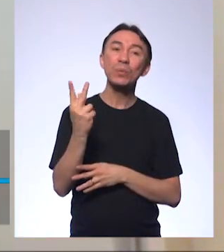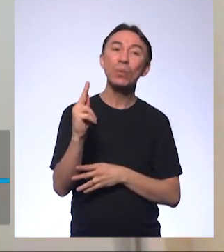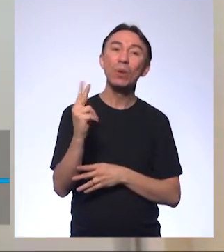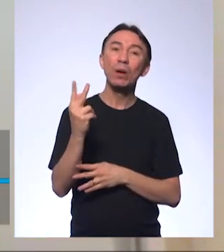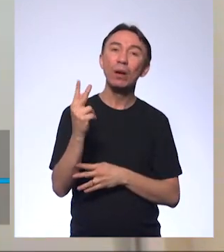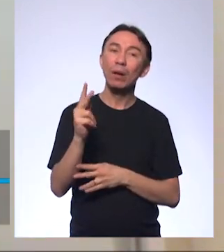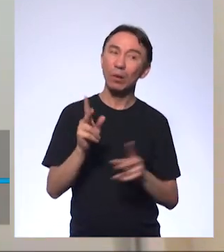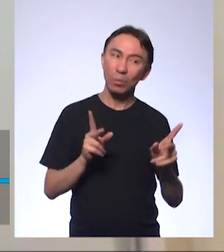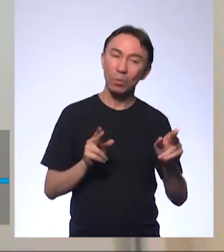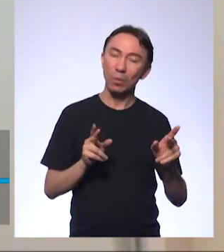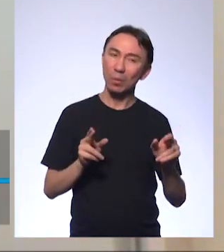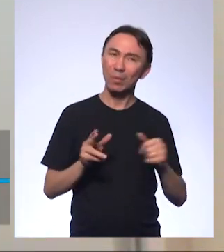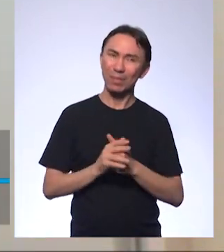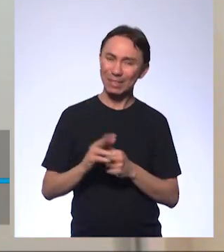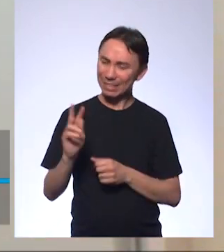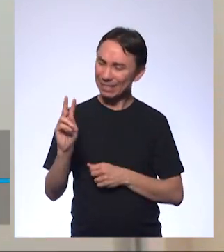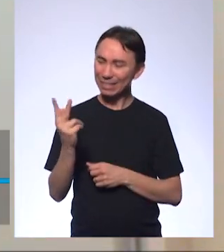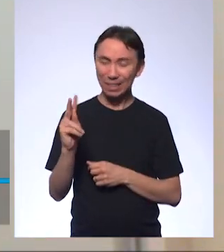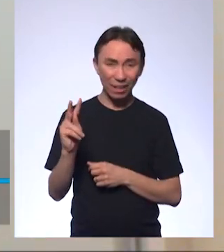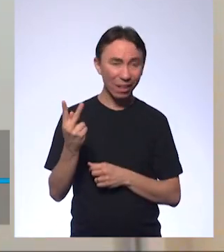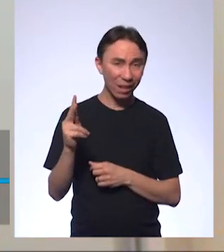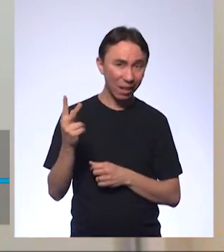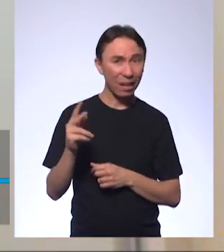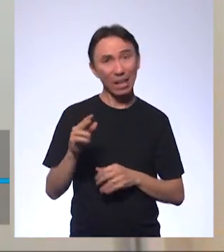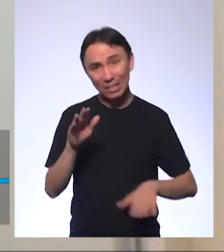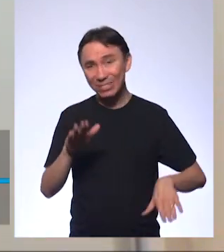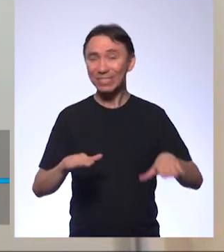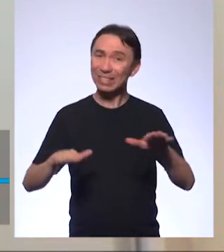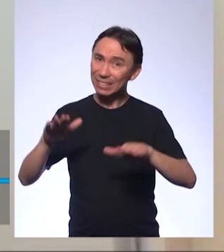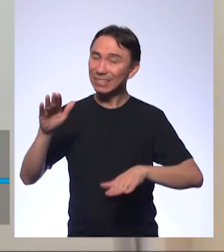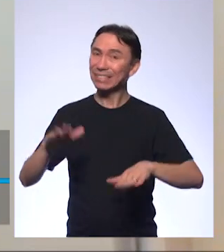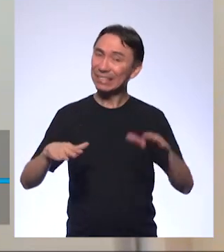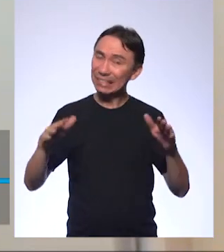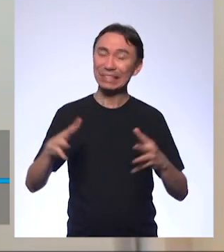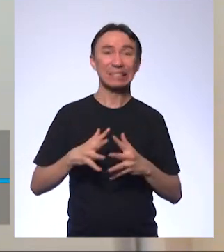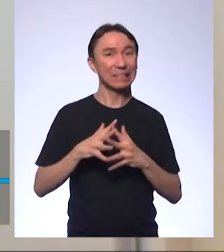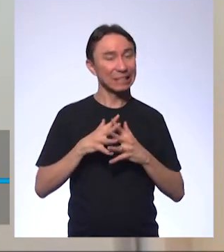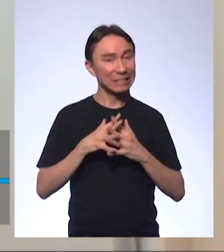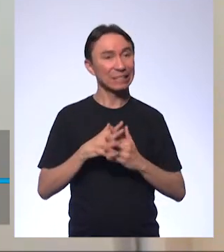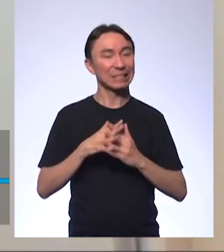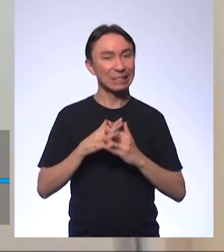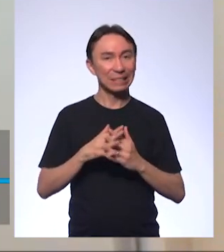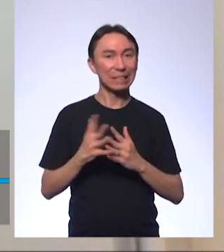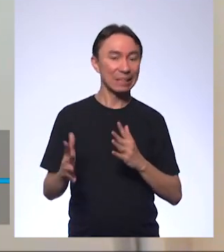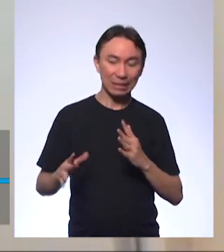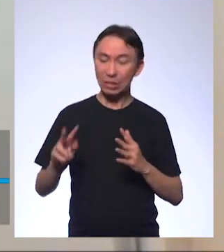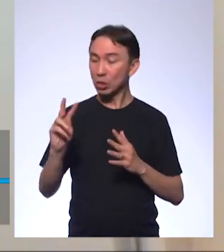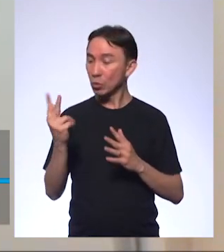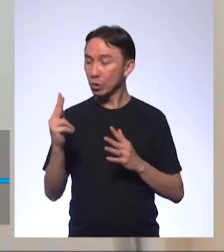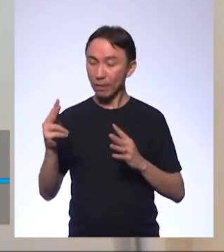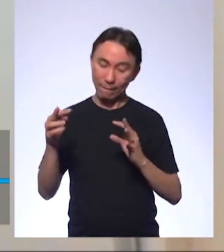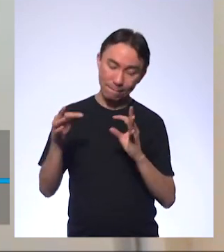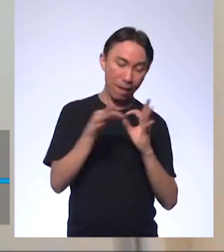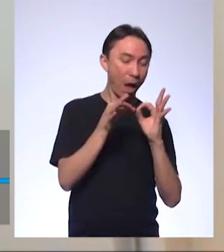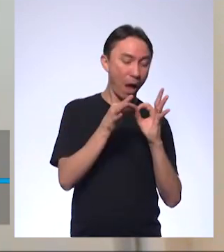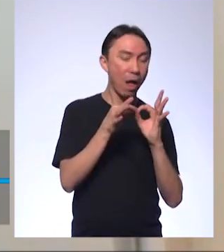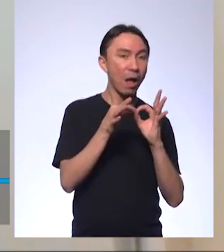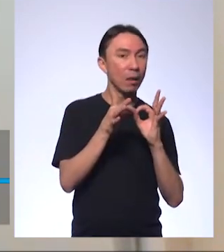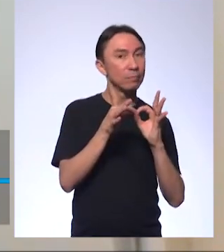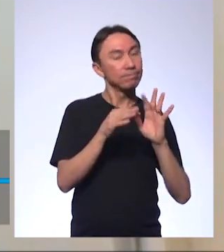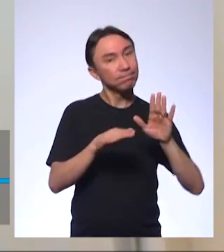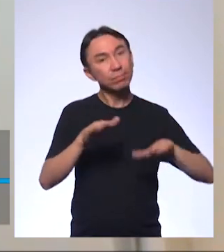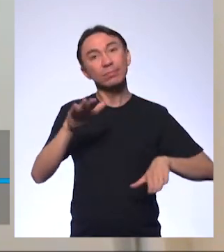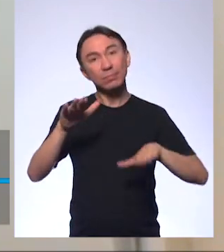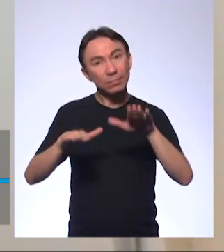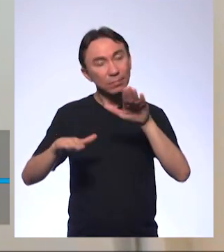hidrogênio, ele é um caso complicado também, às vezes, porque dependendo de quem ele está ligado, pode fazer com que a ligação